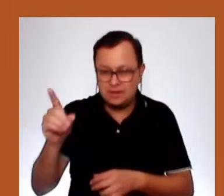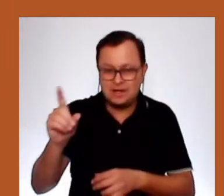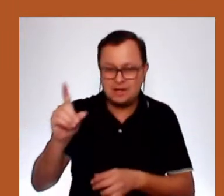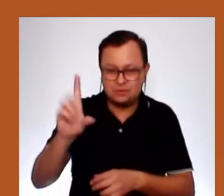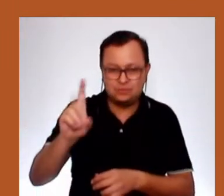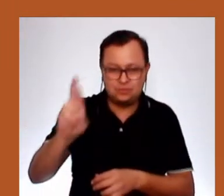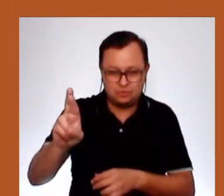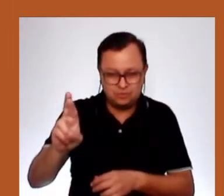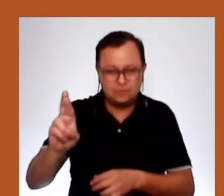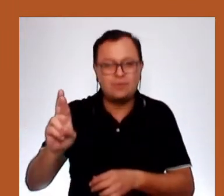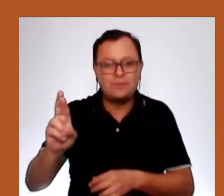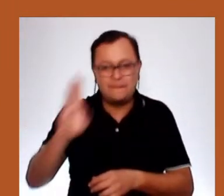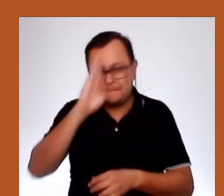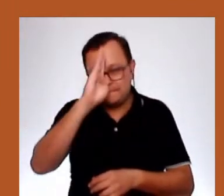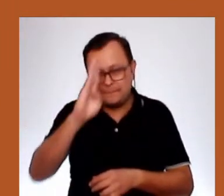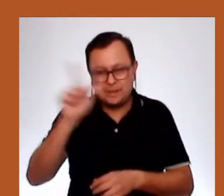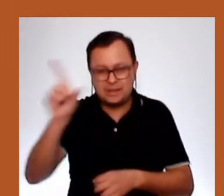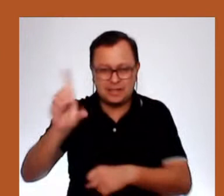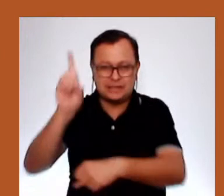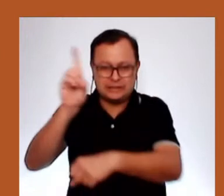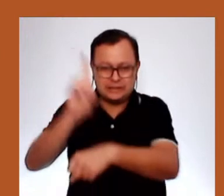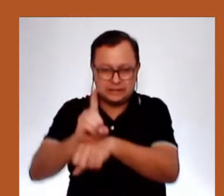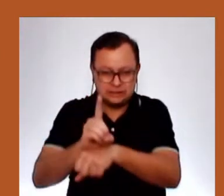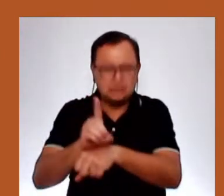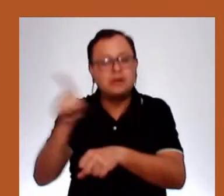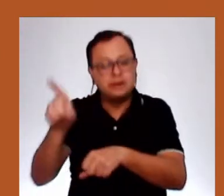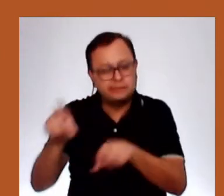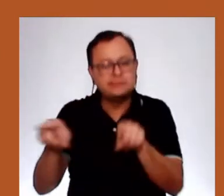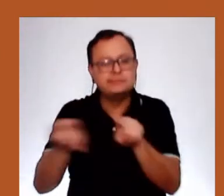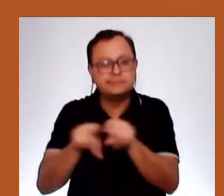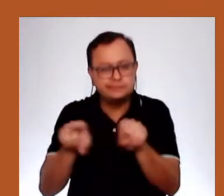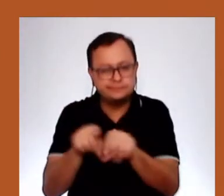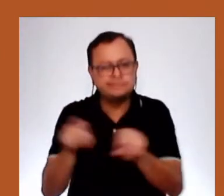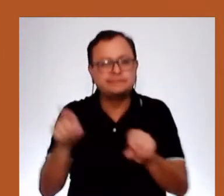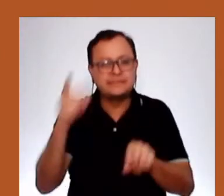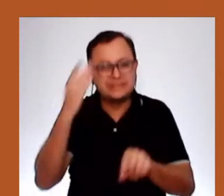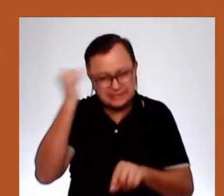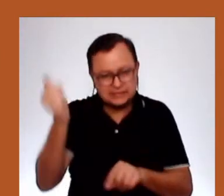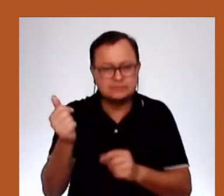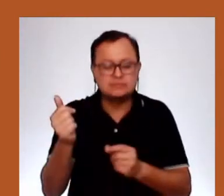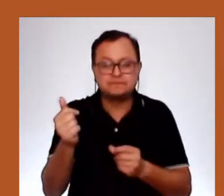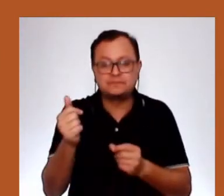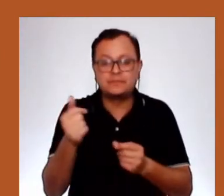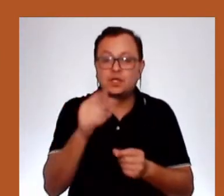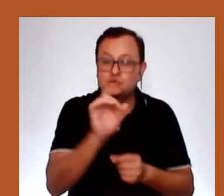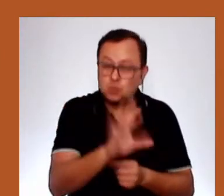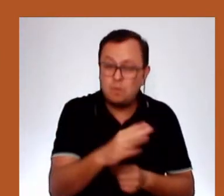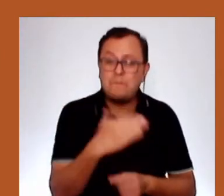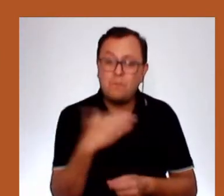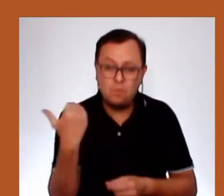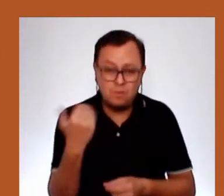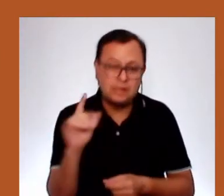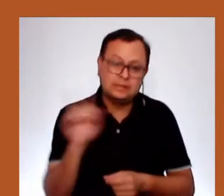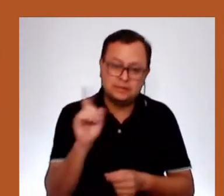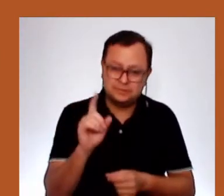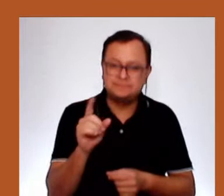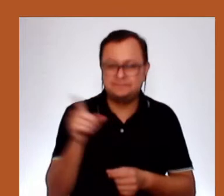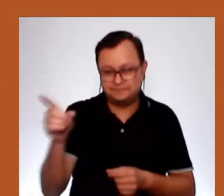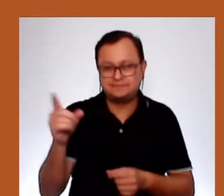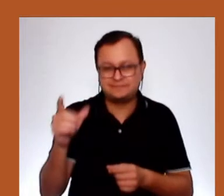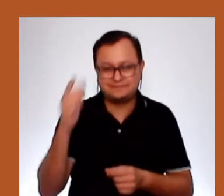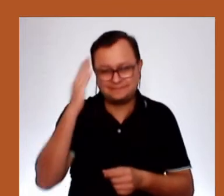cuidados paliativos, de você viver daquela forma, né? Não se trata de morrer, se trata de viver, né? Isso que dá para